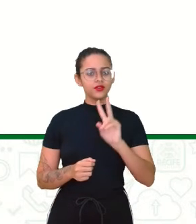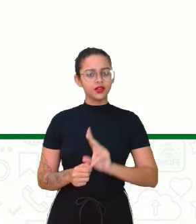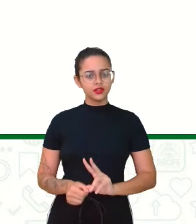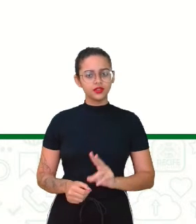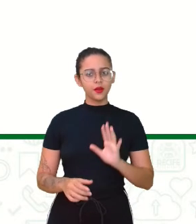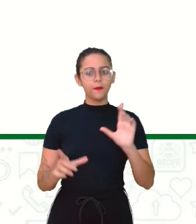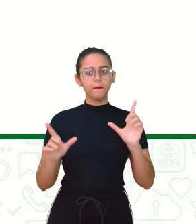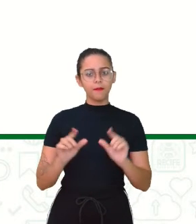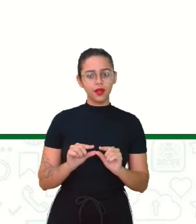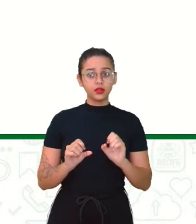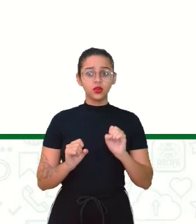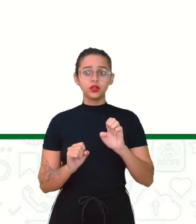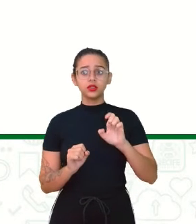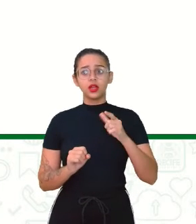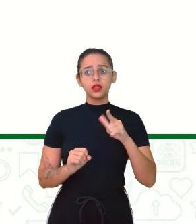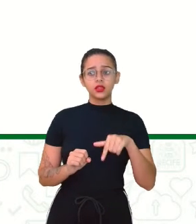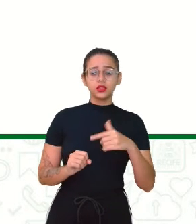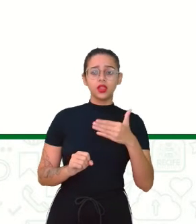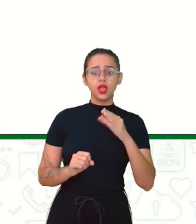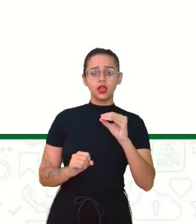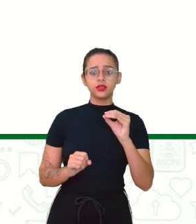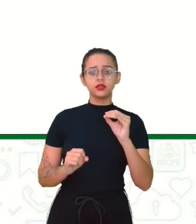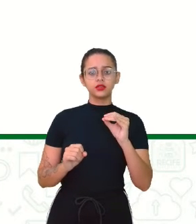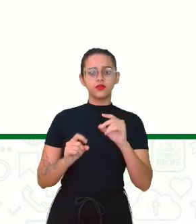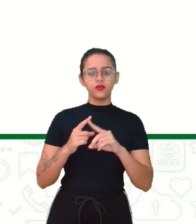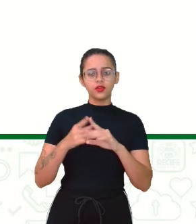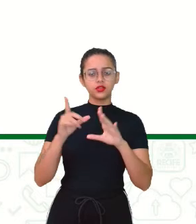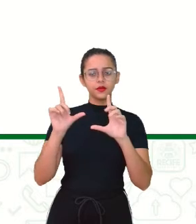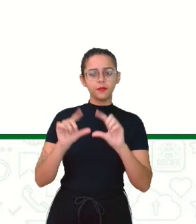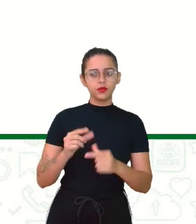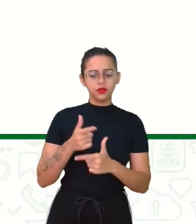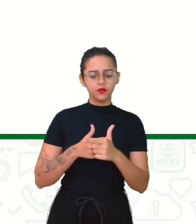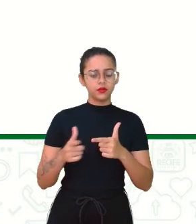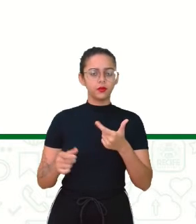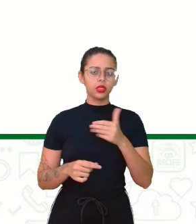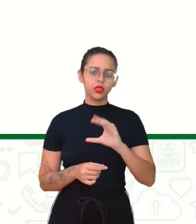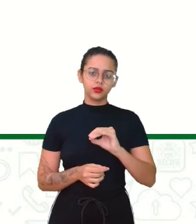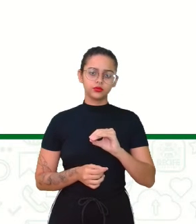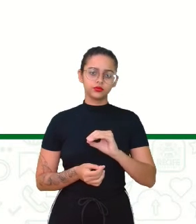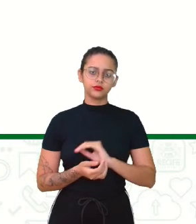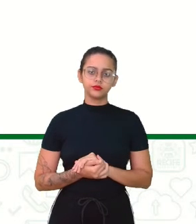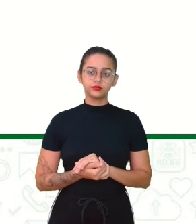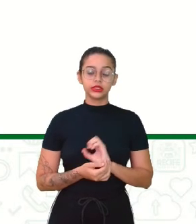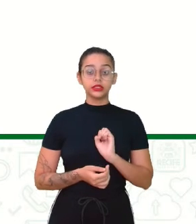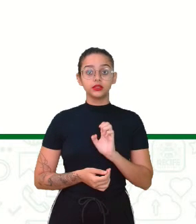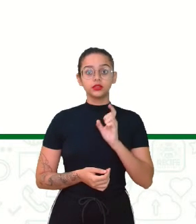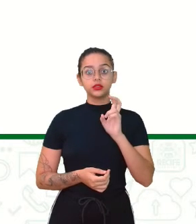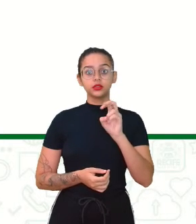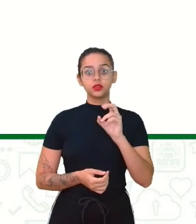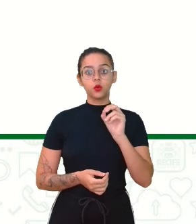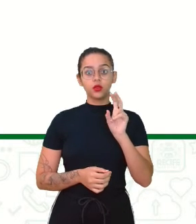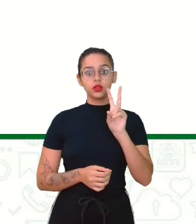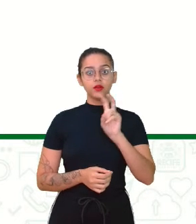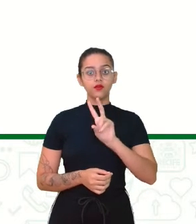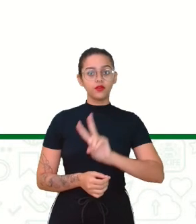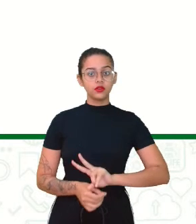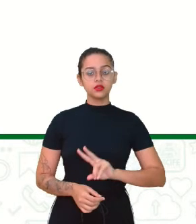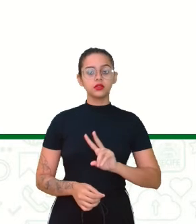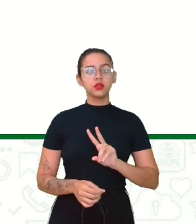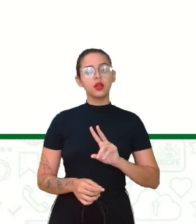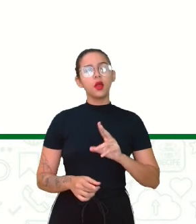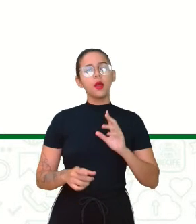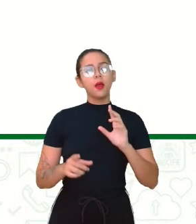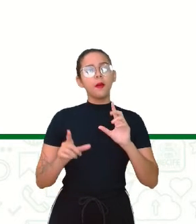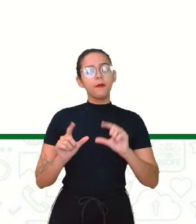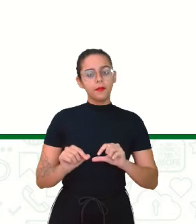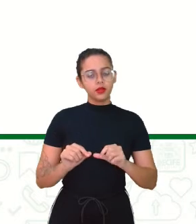menor. Se fosse 10 vezes menor, eu dividiria por 10. Se fosse 50 vezes menor, eu